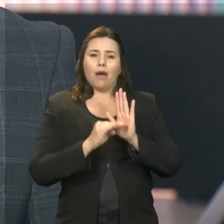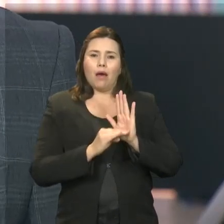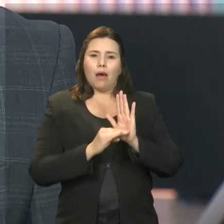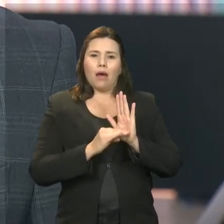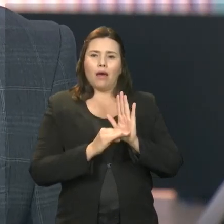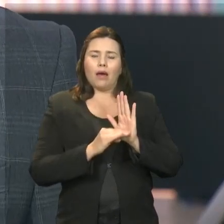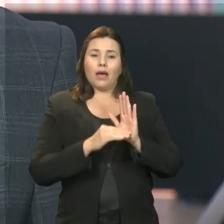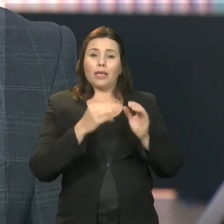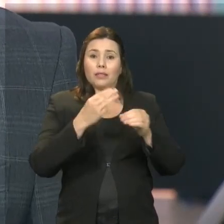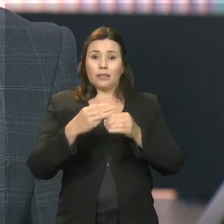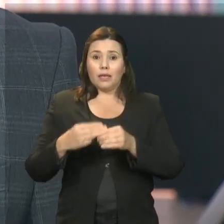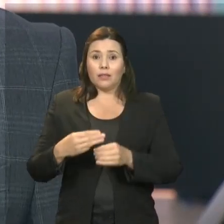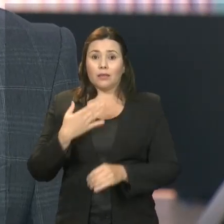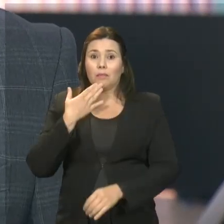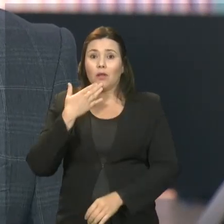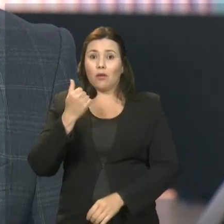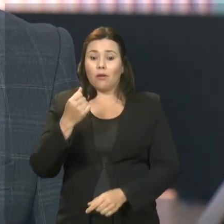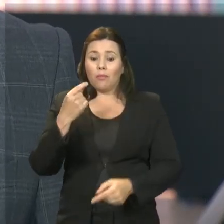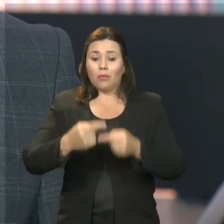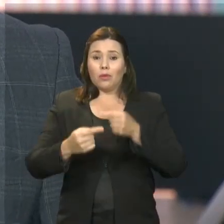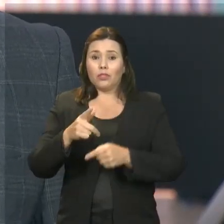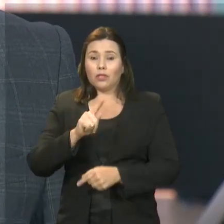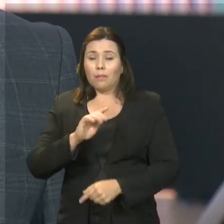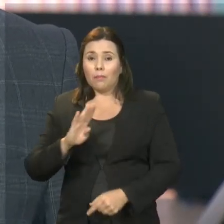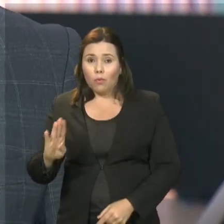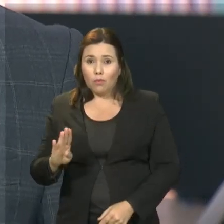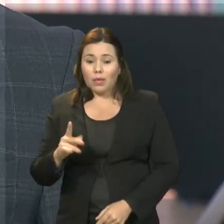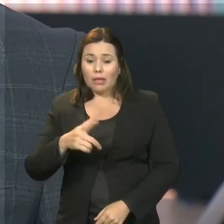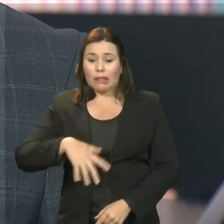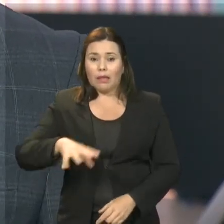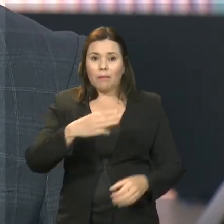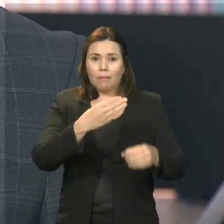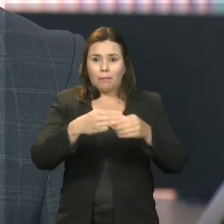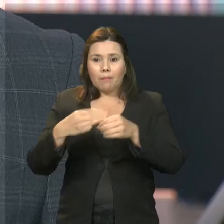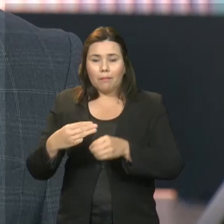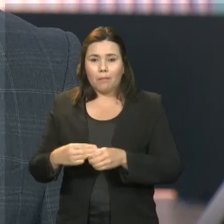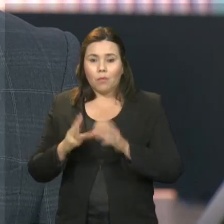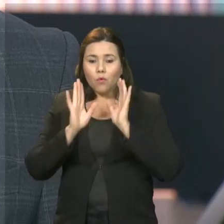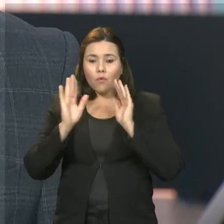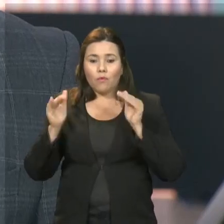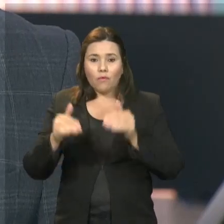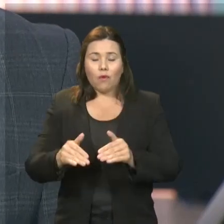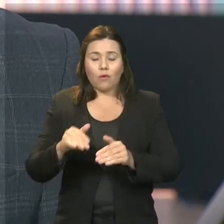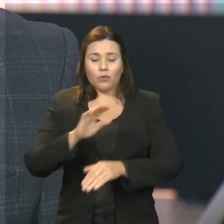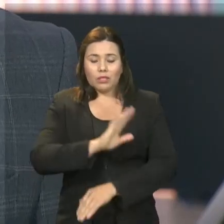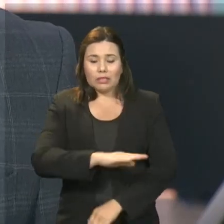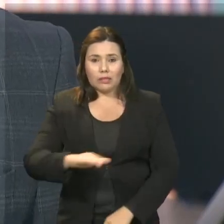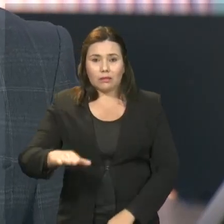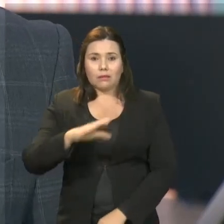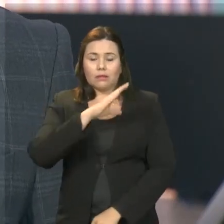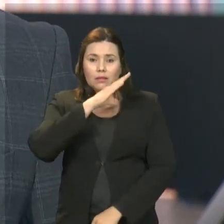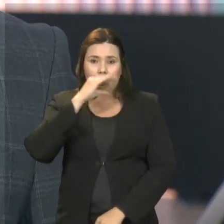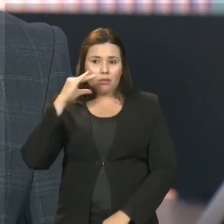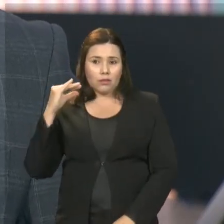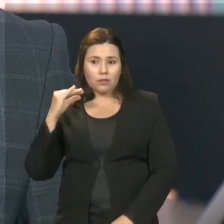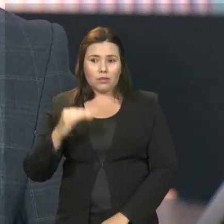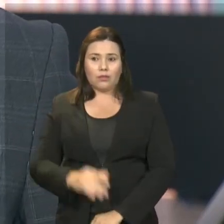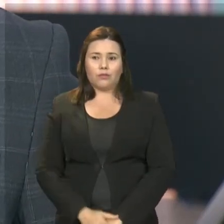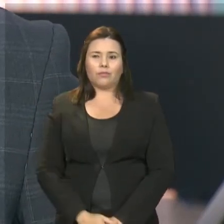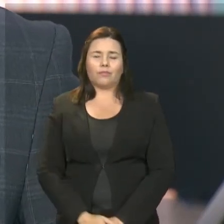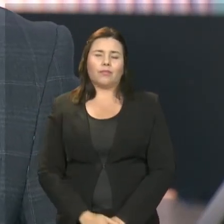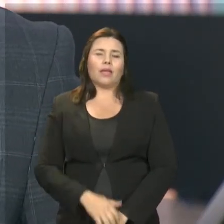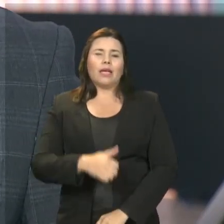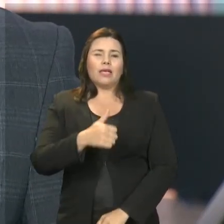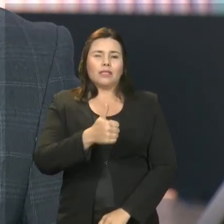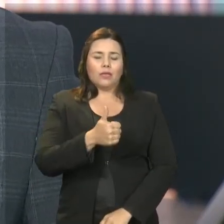mais melhoraram suas políticas públicas municipais voltadas para as crianças e adolescentes. No Maranhão,